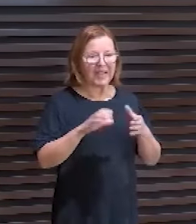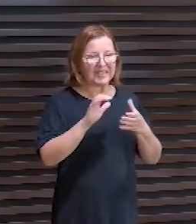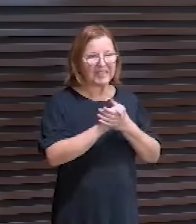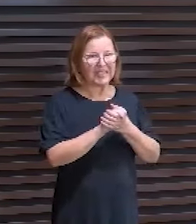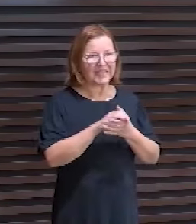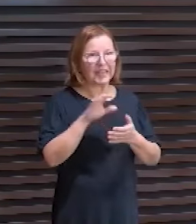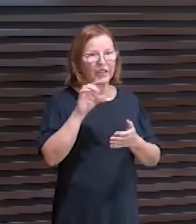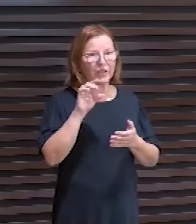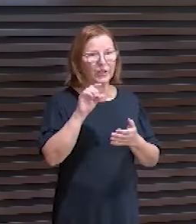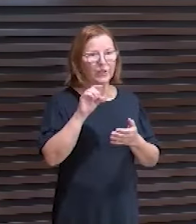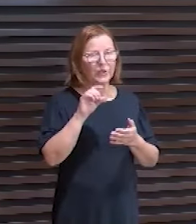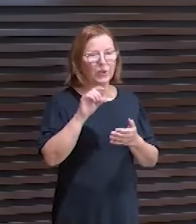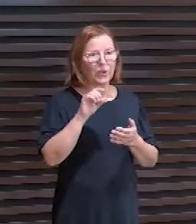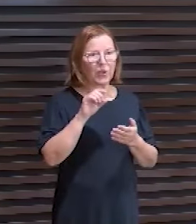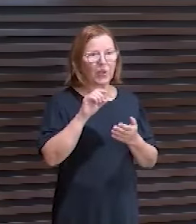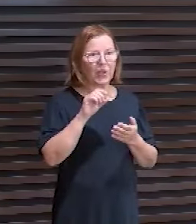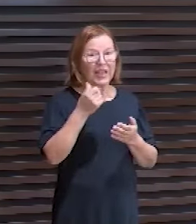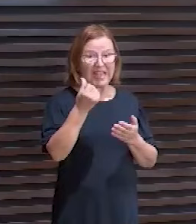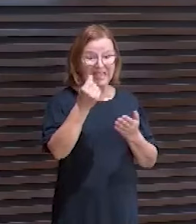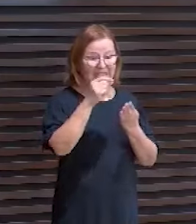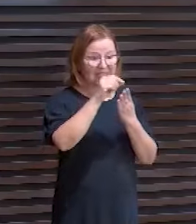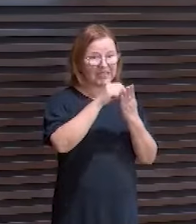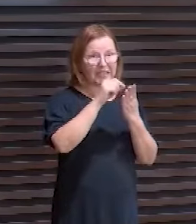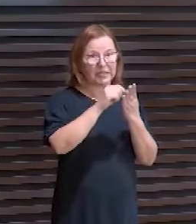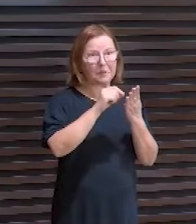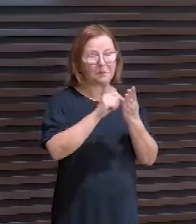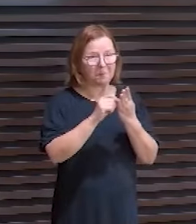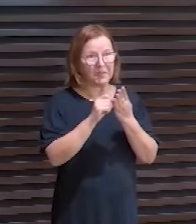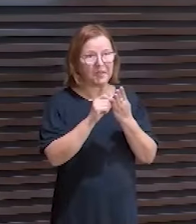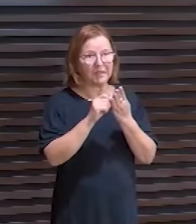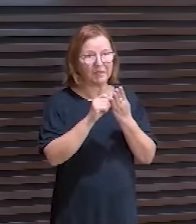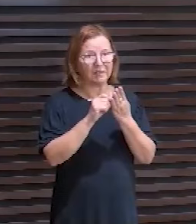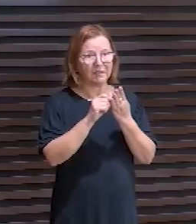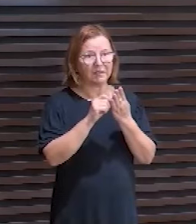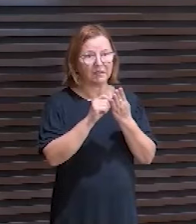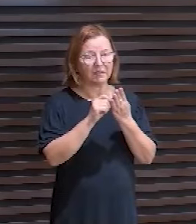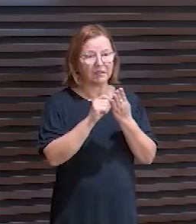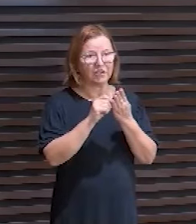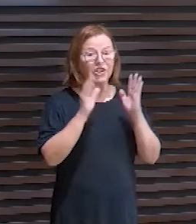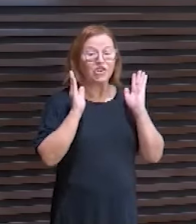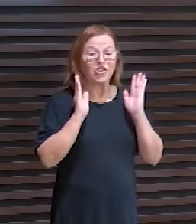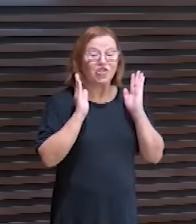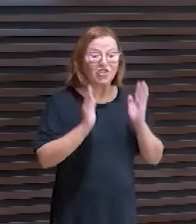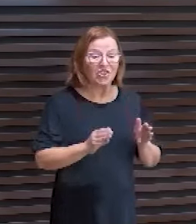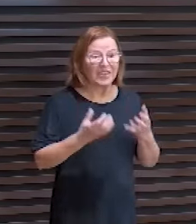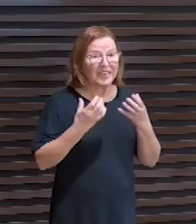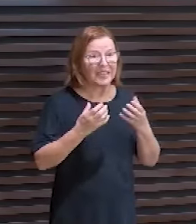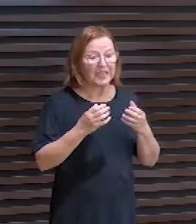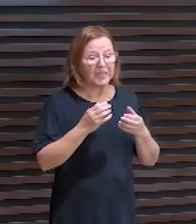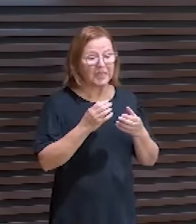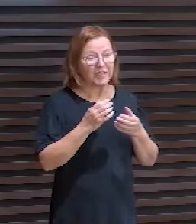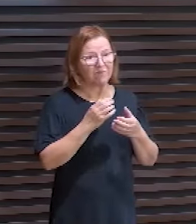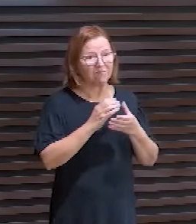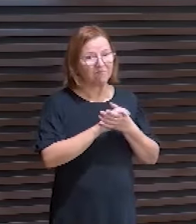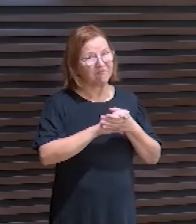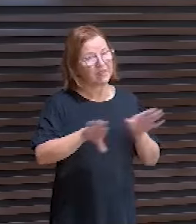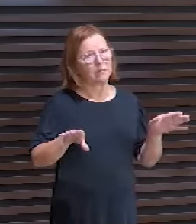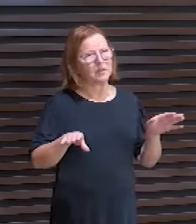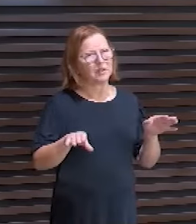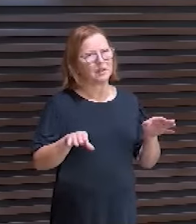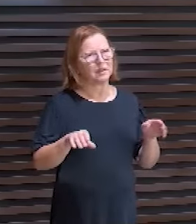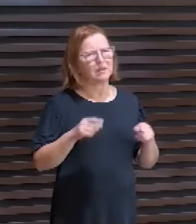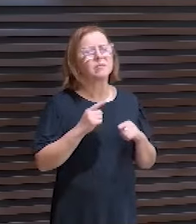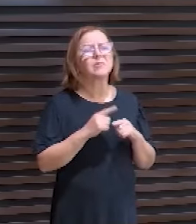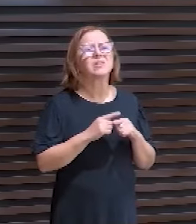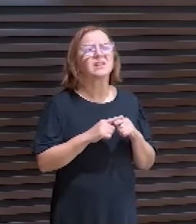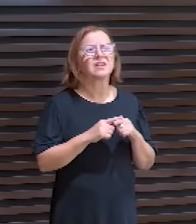tá acontecendo que que tá acontecendo Deus